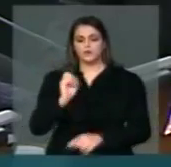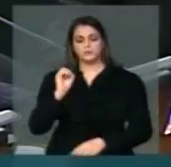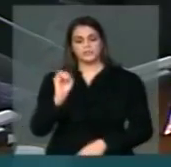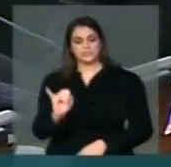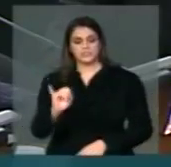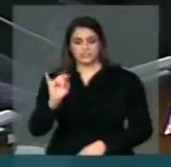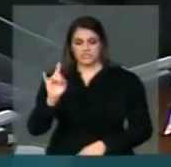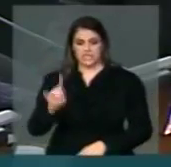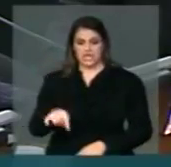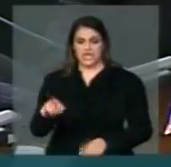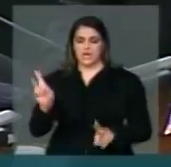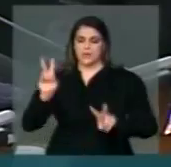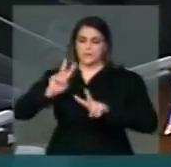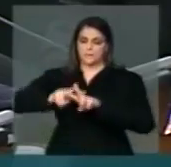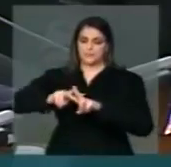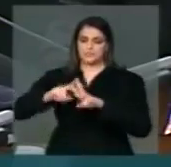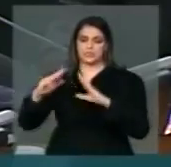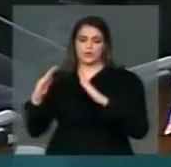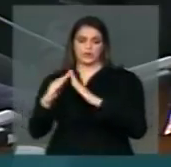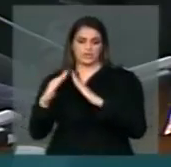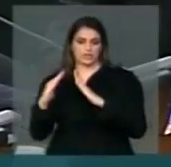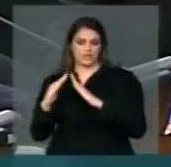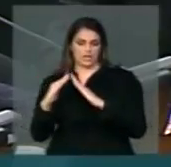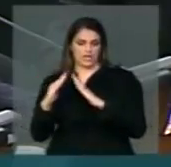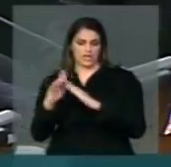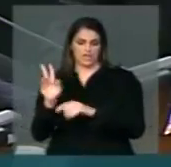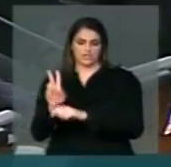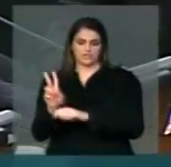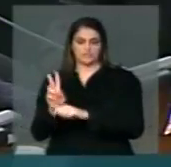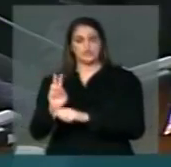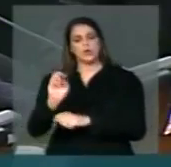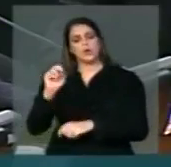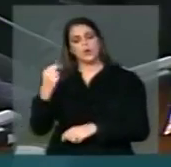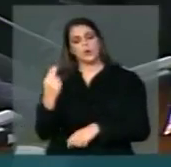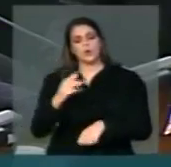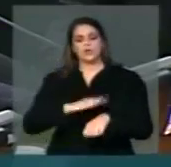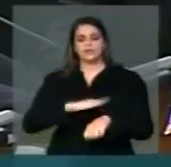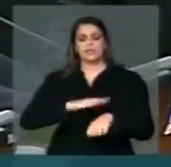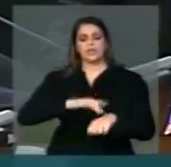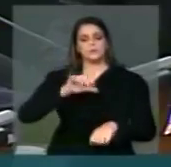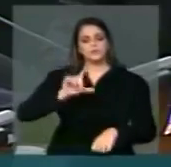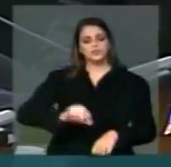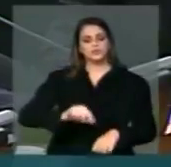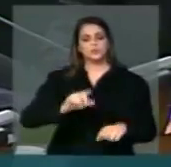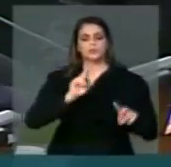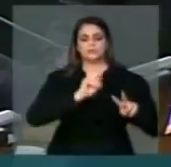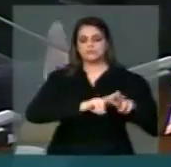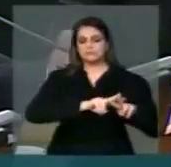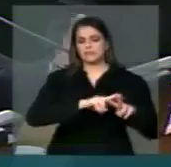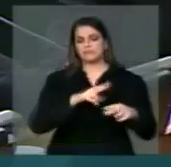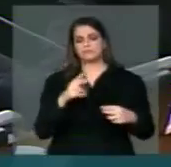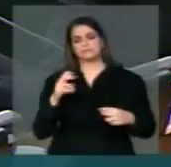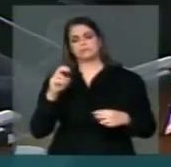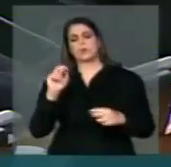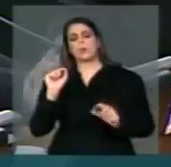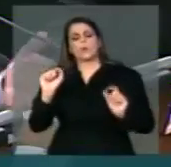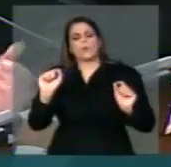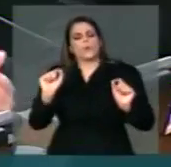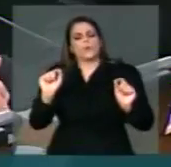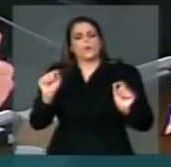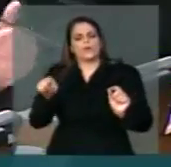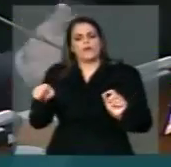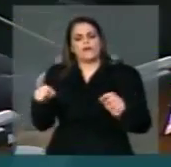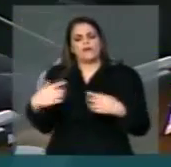da prisão domiciliar, preventiva em domiciliar, a redução da pena em função do que está sendo entregue, o que foi negociado